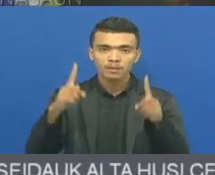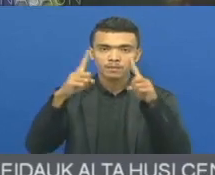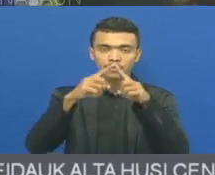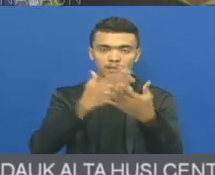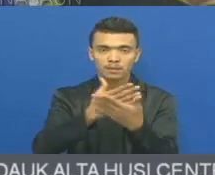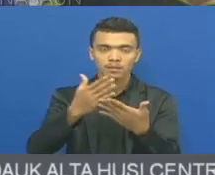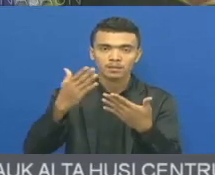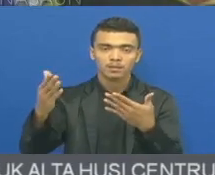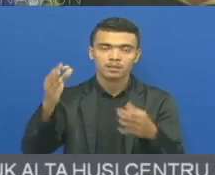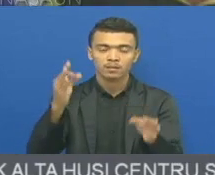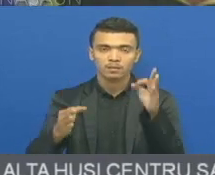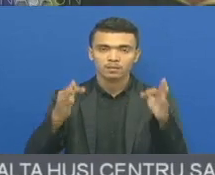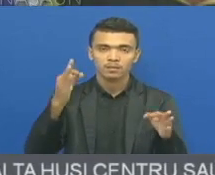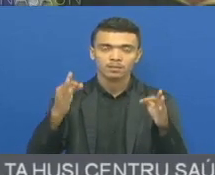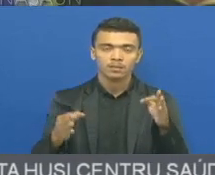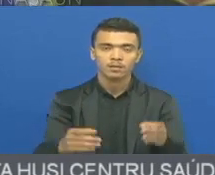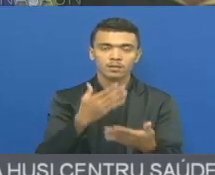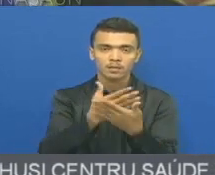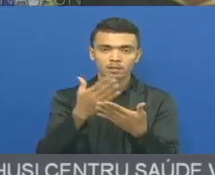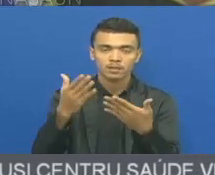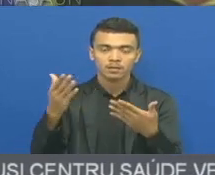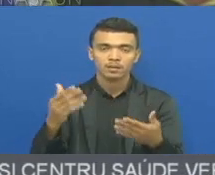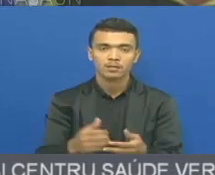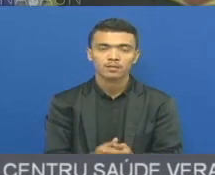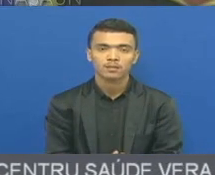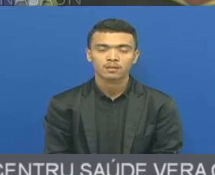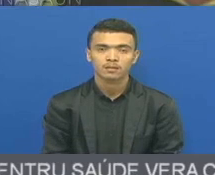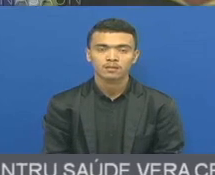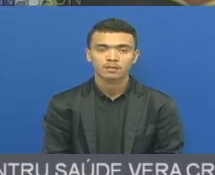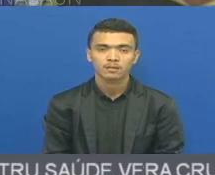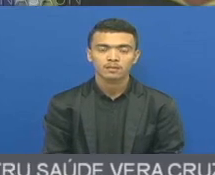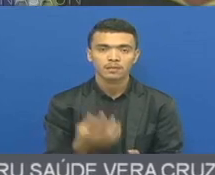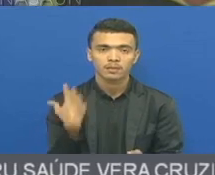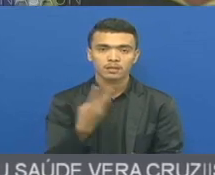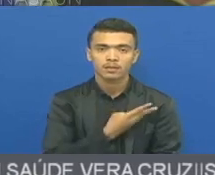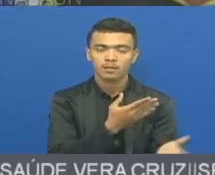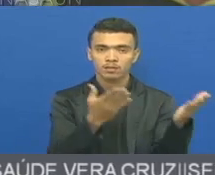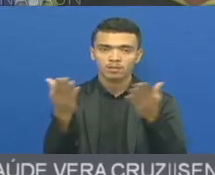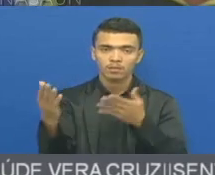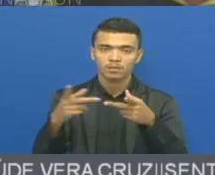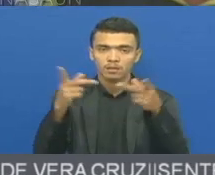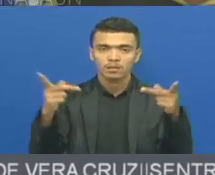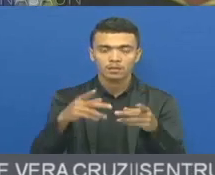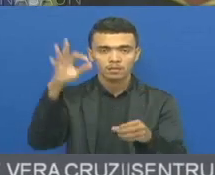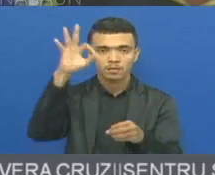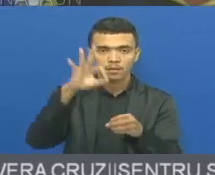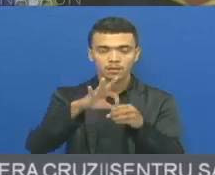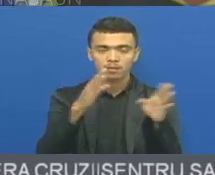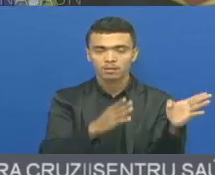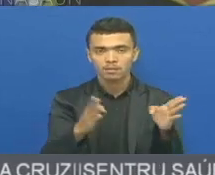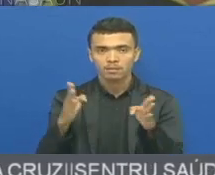sira atunune material sira sira nebe makita tu lori ba centro votação ne preparado